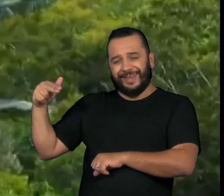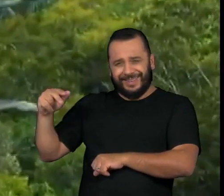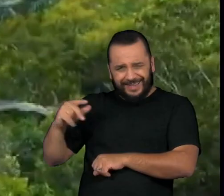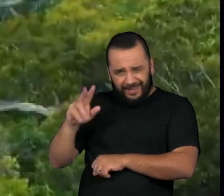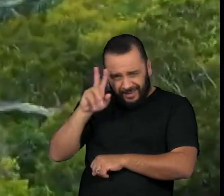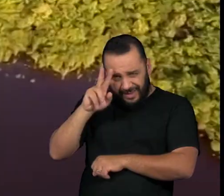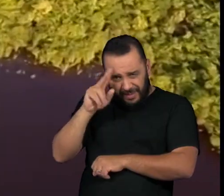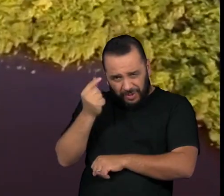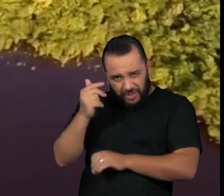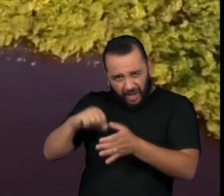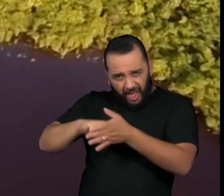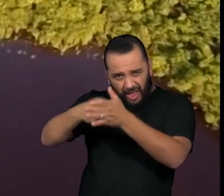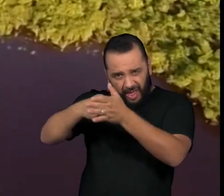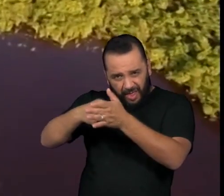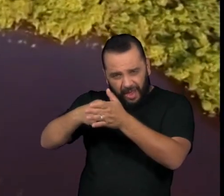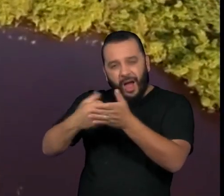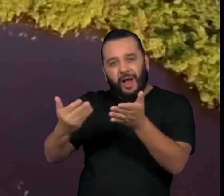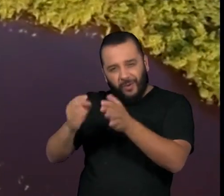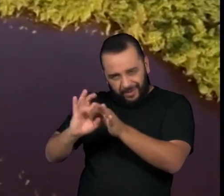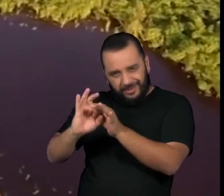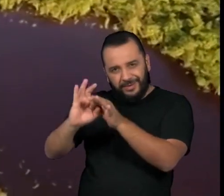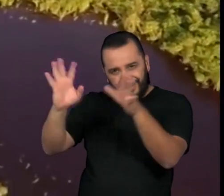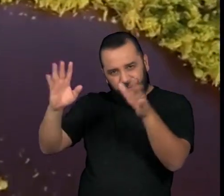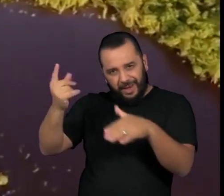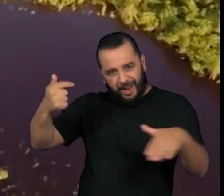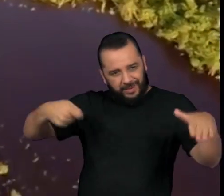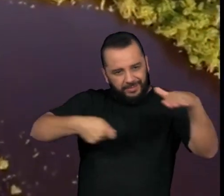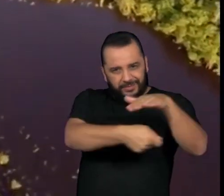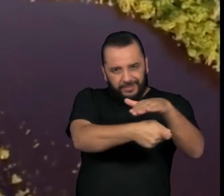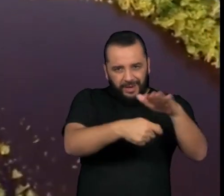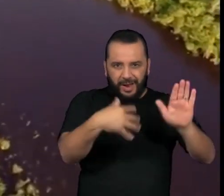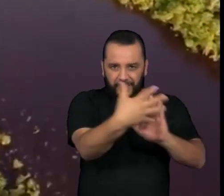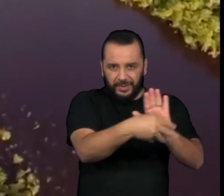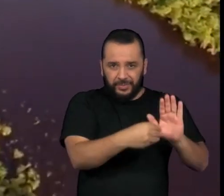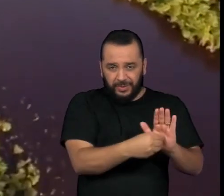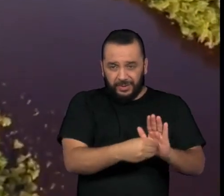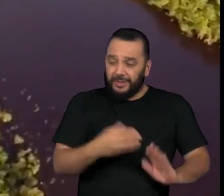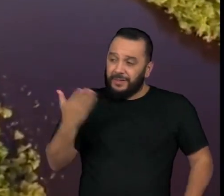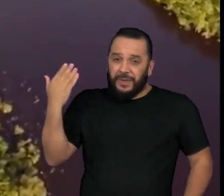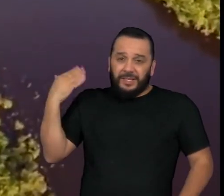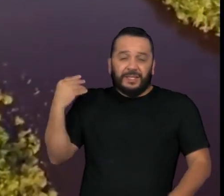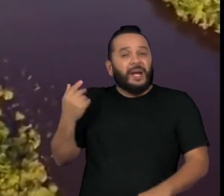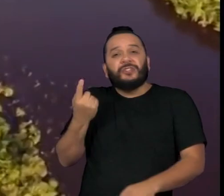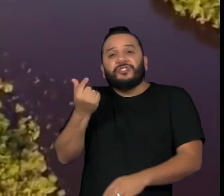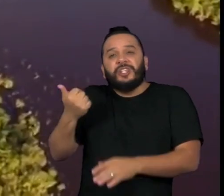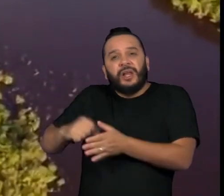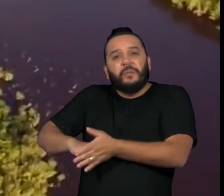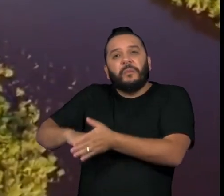ao Fundo Amazônia. Os dois países suspenderam a ajuda financeira para a proteção do